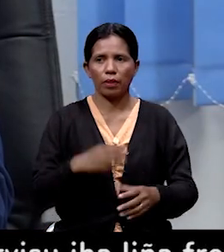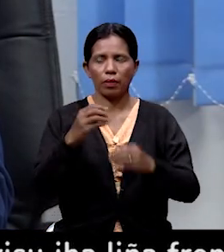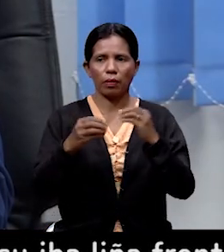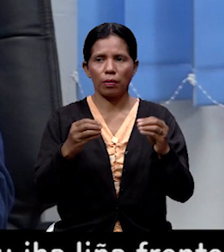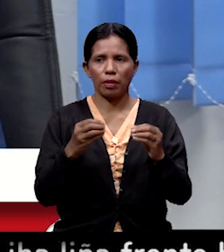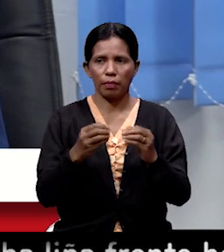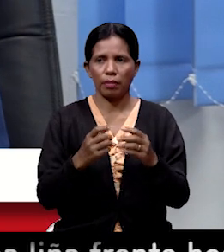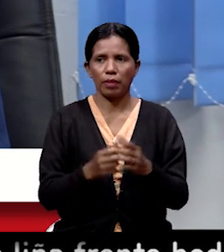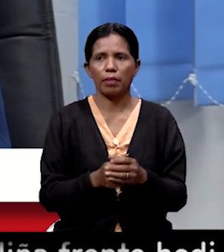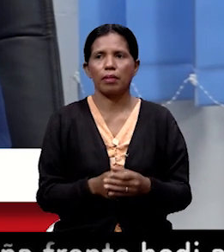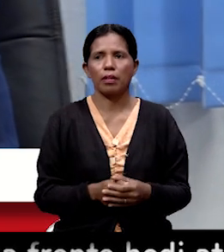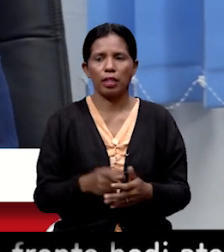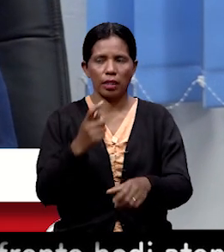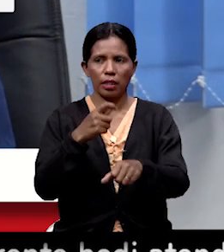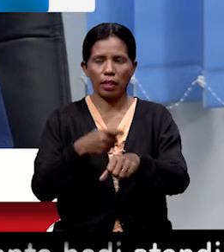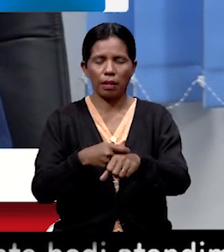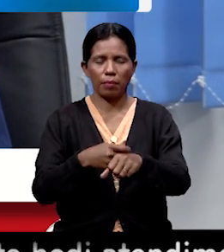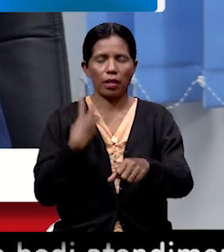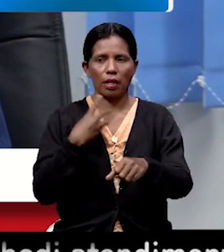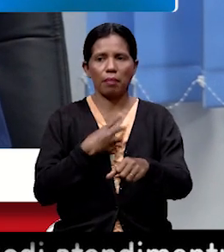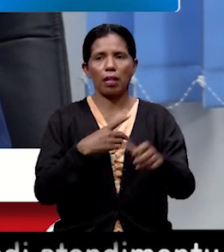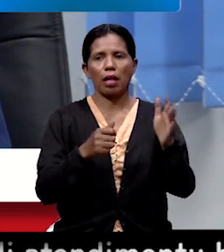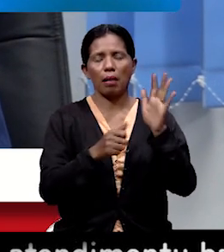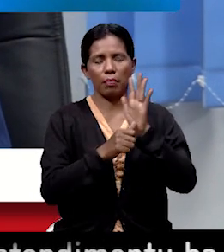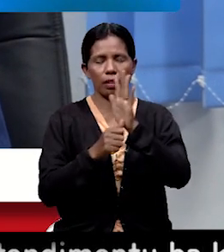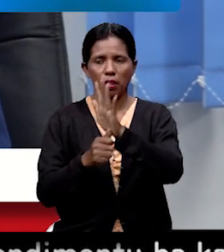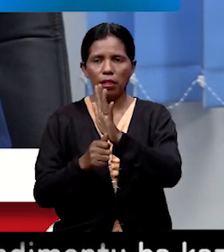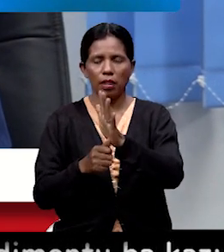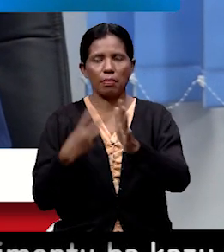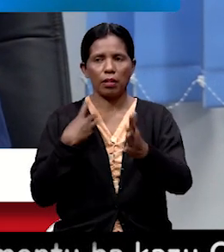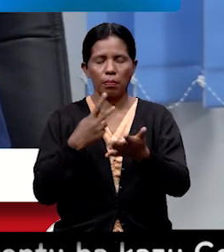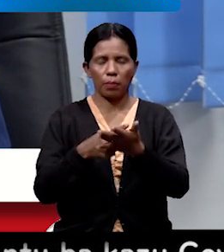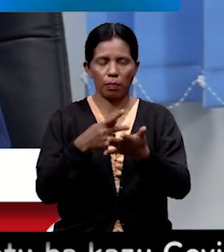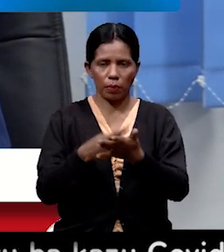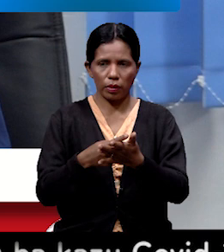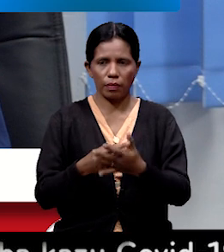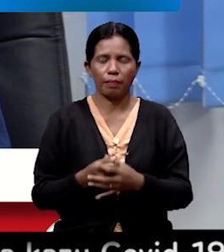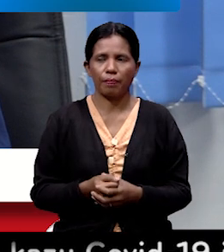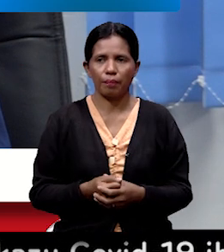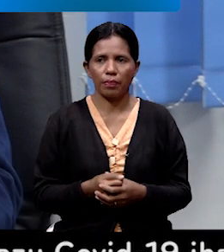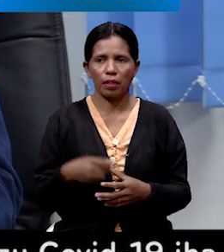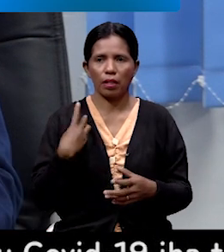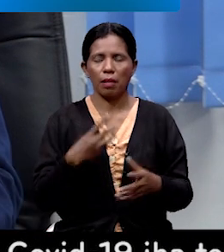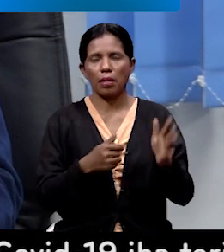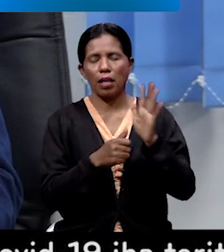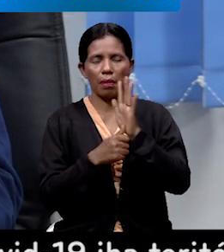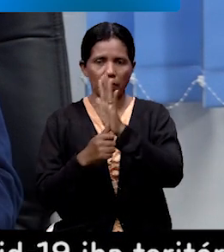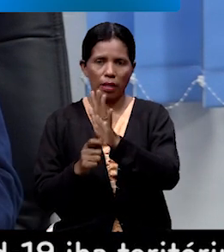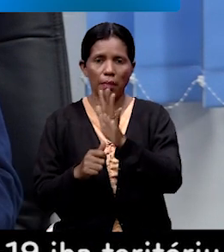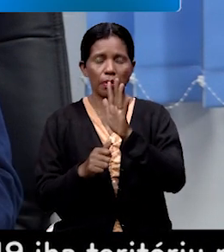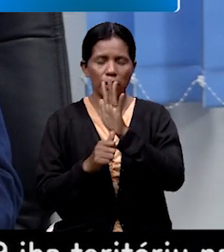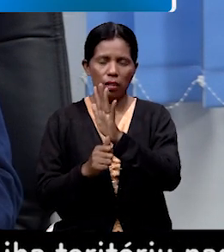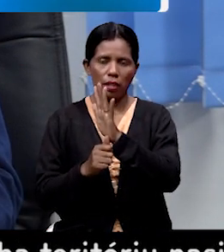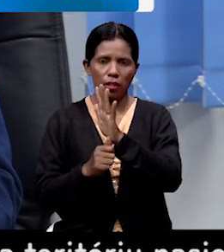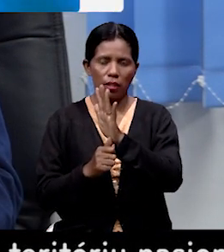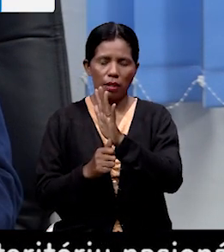participa, momento a minha, onde apresenta, onde a minha proposal, cliente se proposal, na beca, onde apresenta para Banco